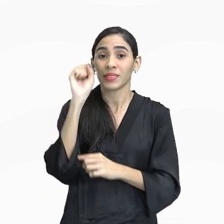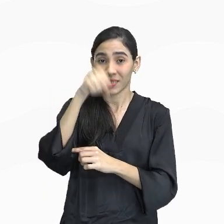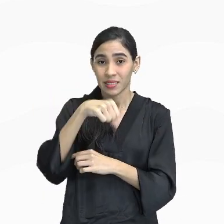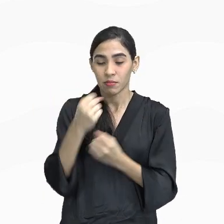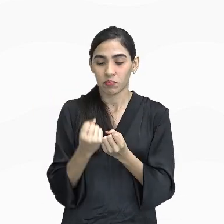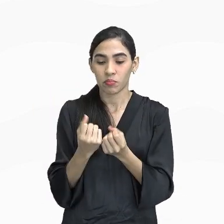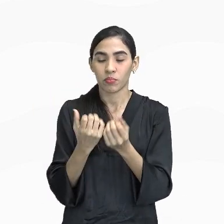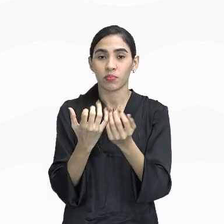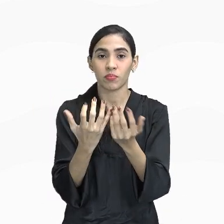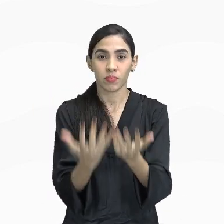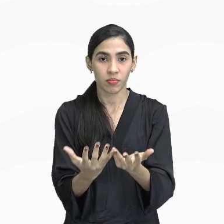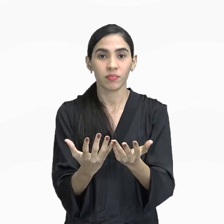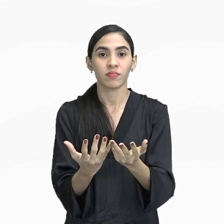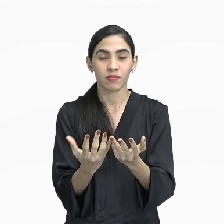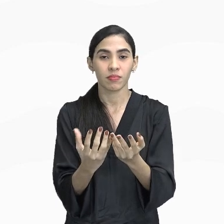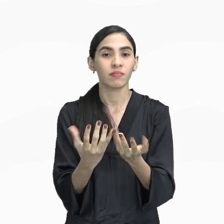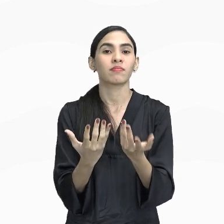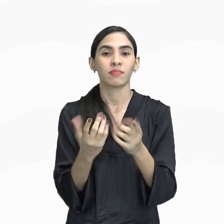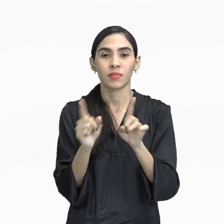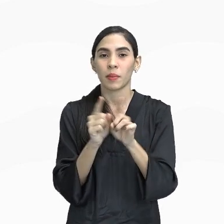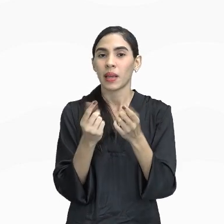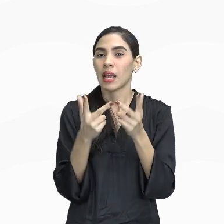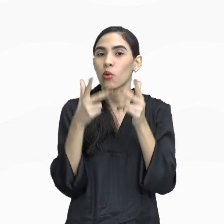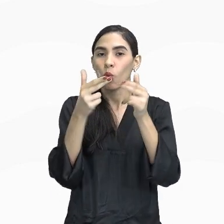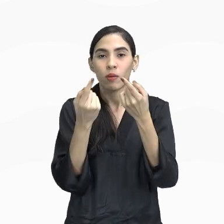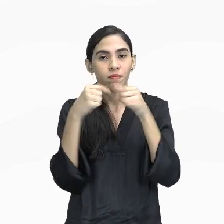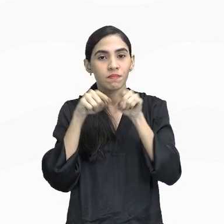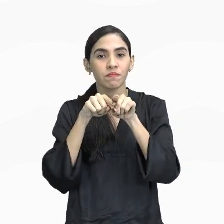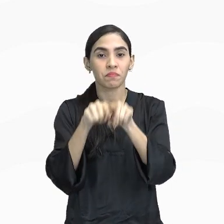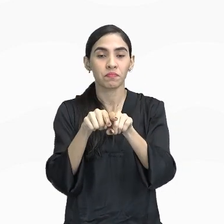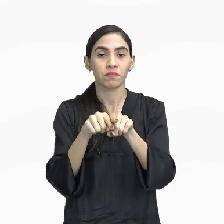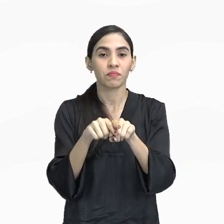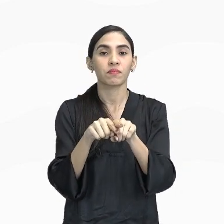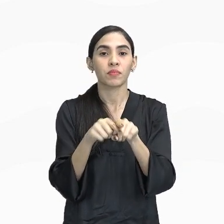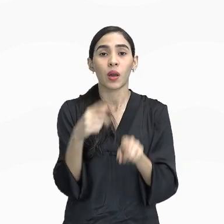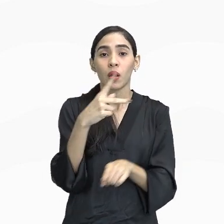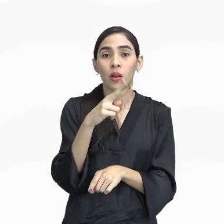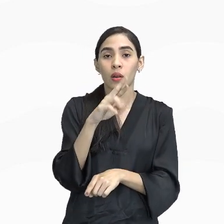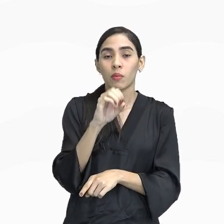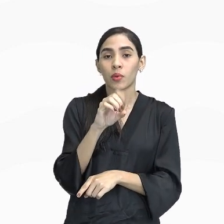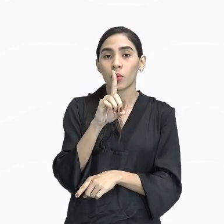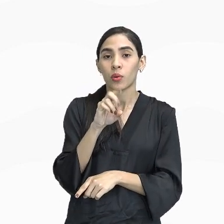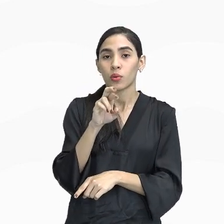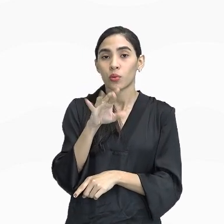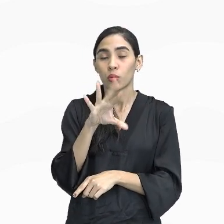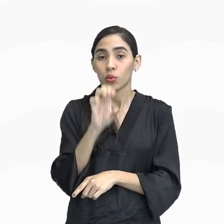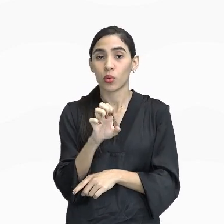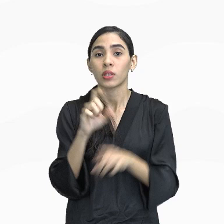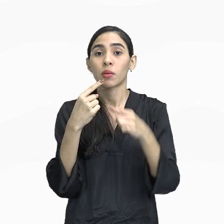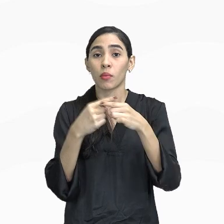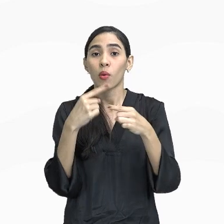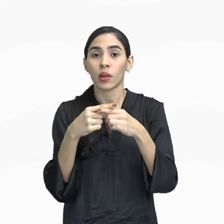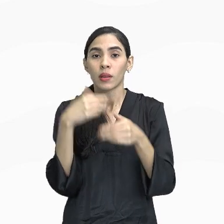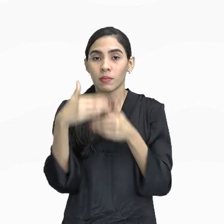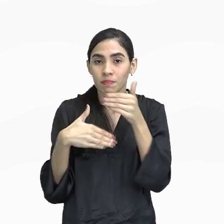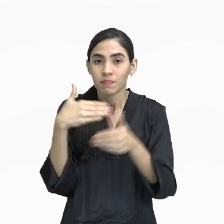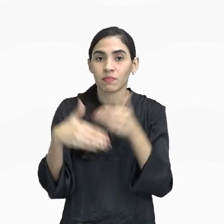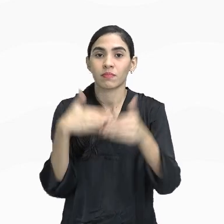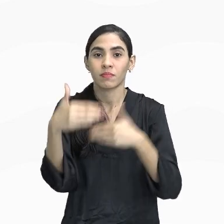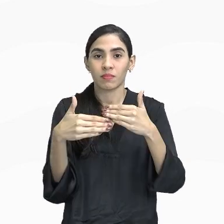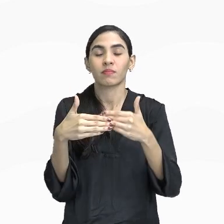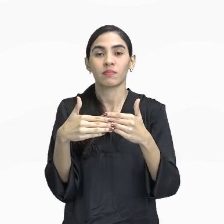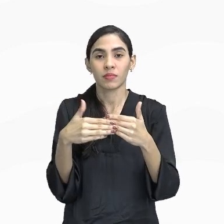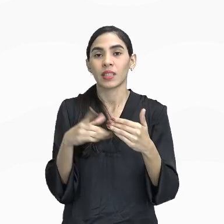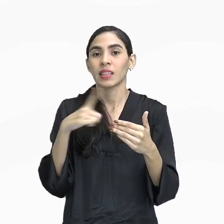ao meio na mesma velocidade em que é sintetizado pelos produtores, pois a devolução de carbono ocorre continuamente